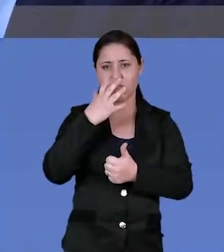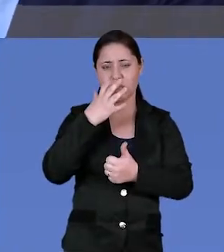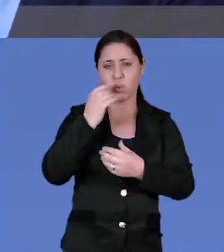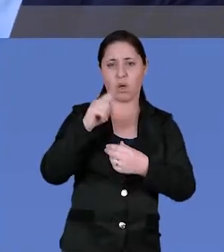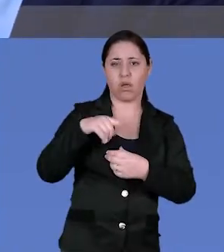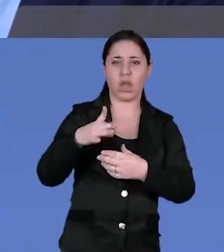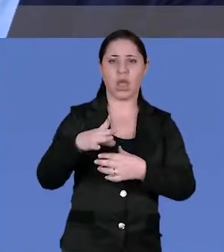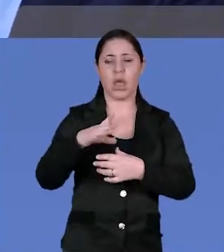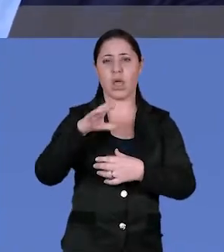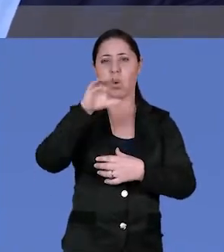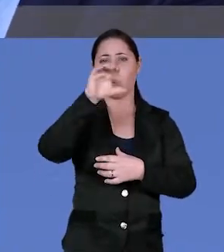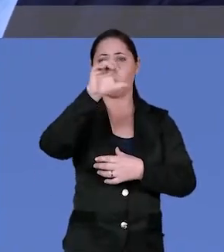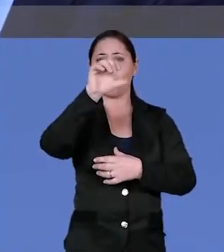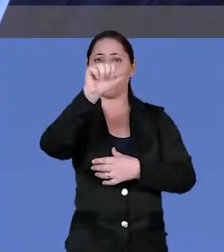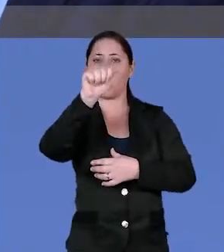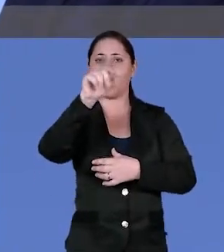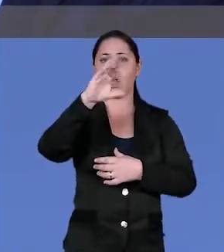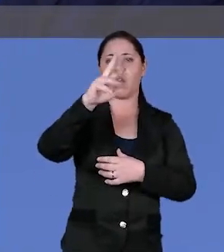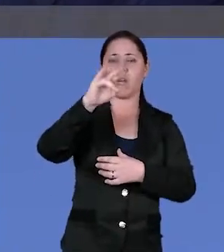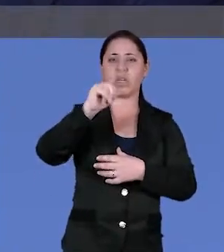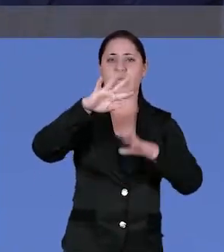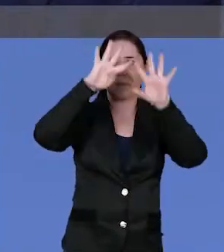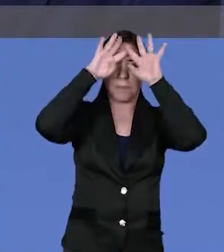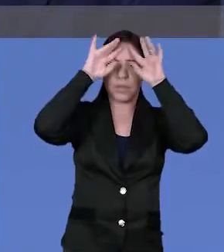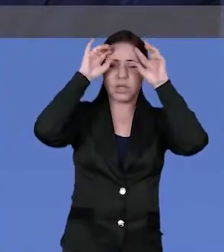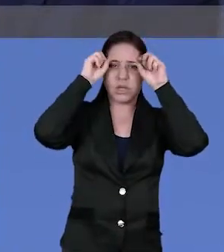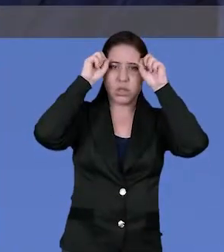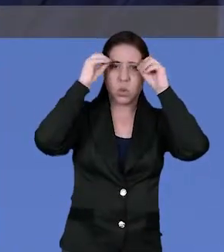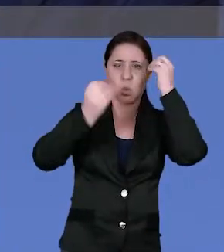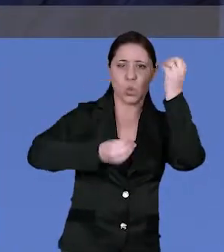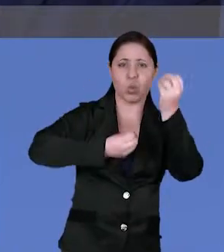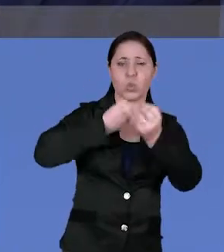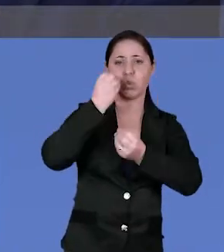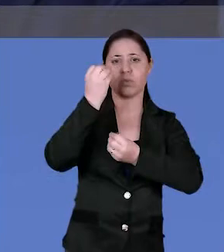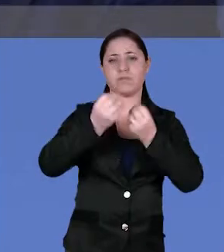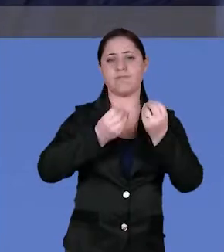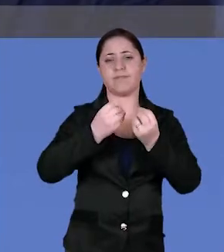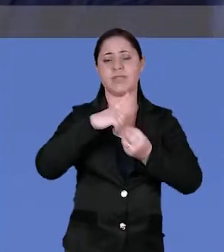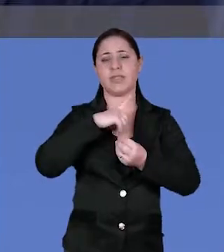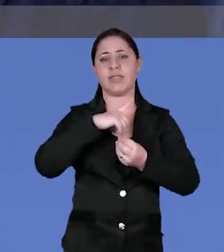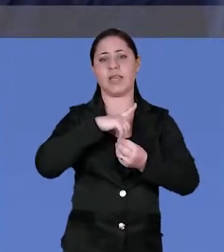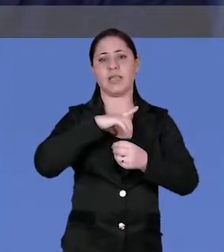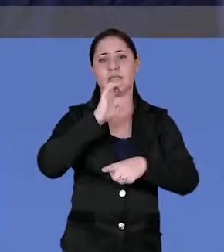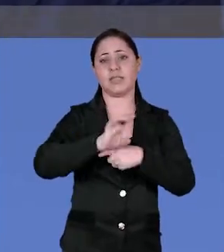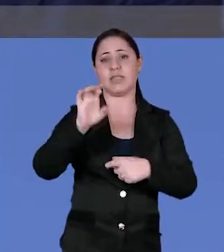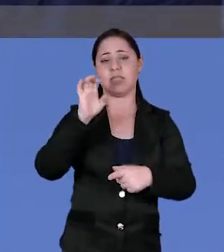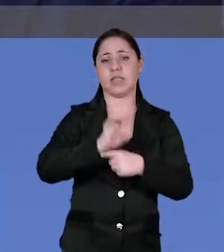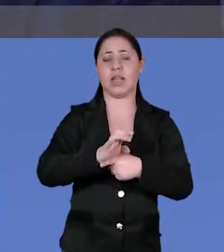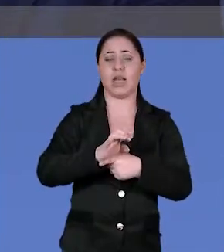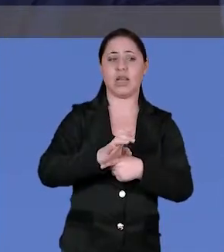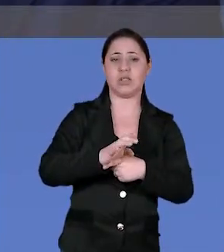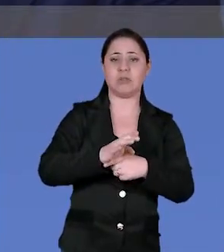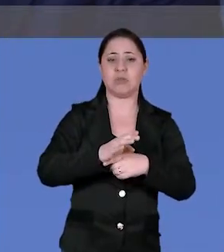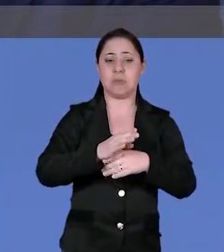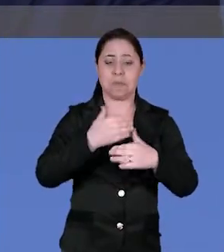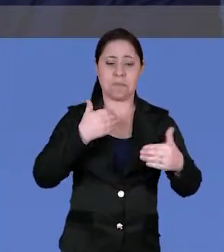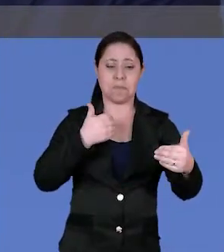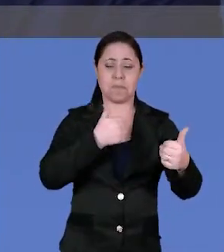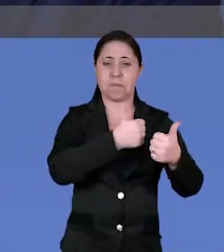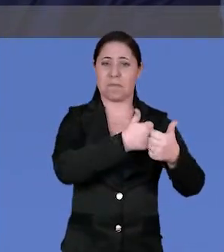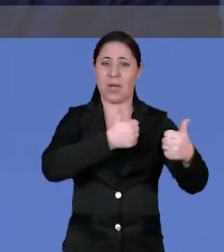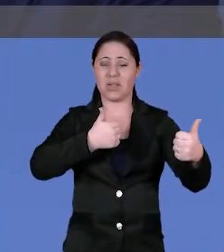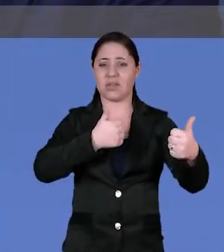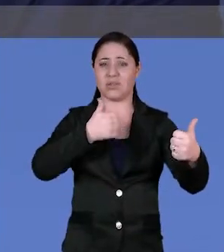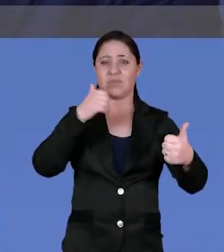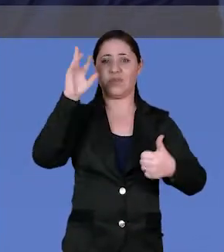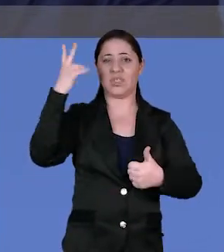caso muito, que é a região fronteiriça lá do Acre, lá de Manaus, então são estados